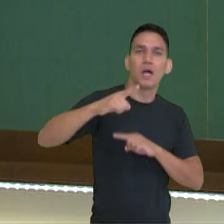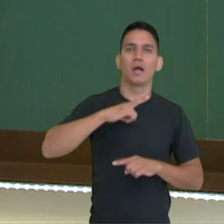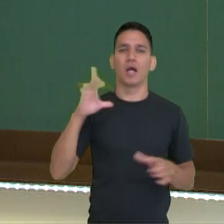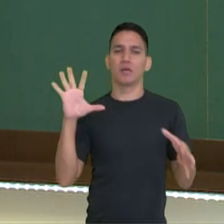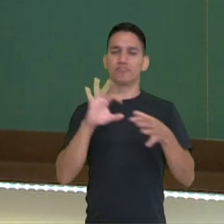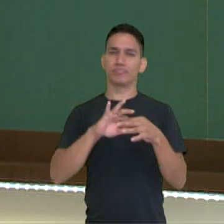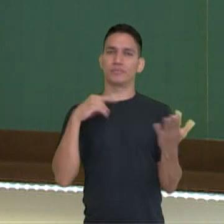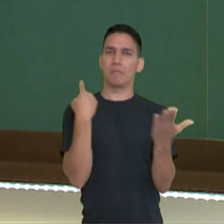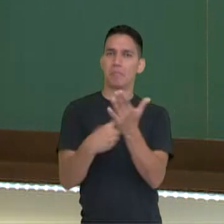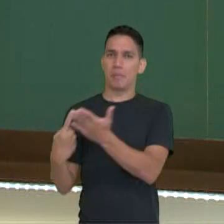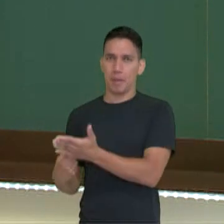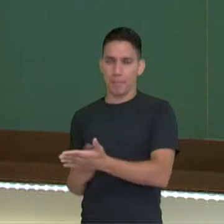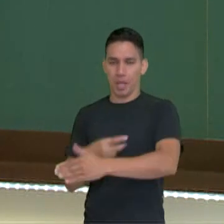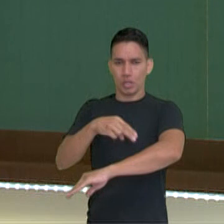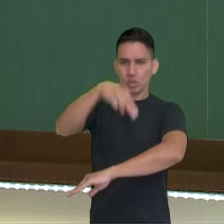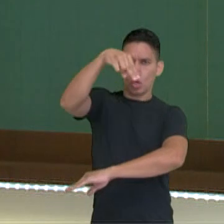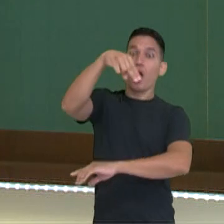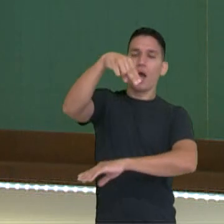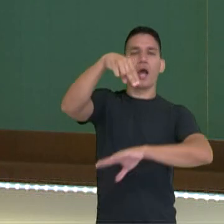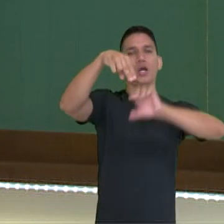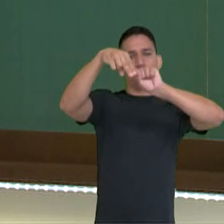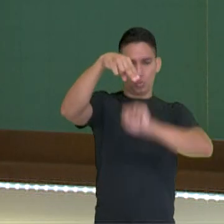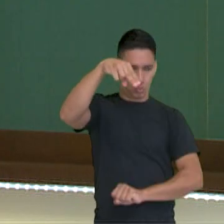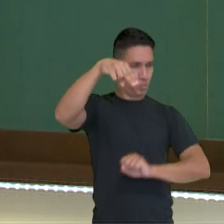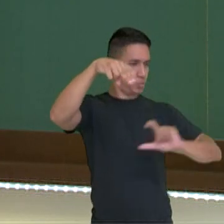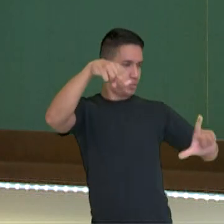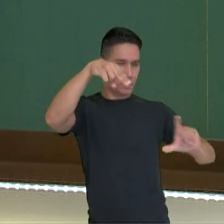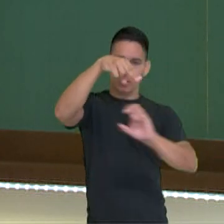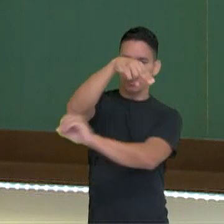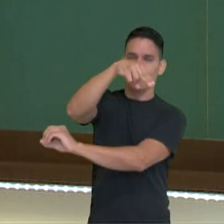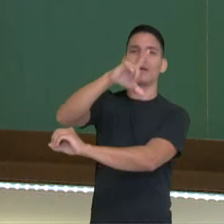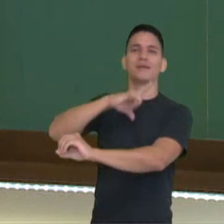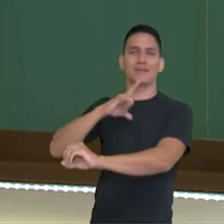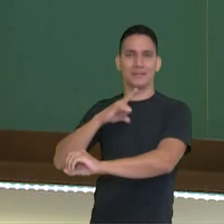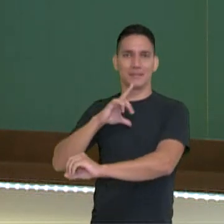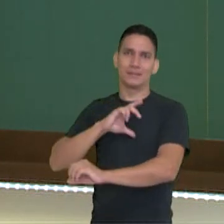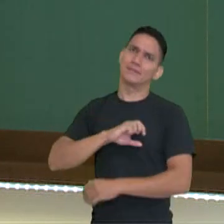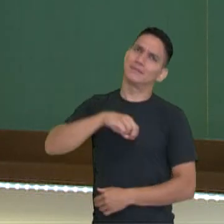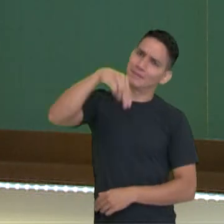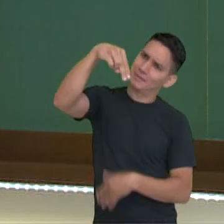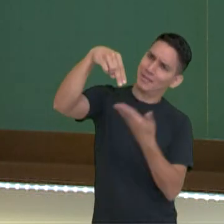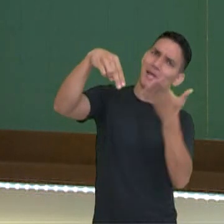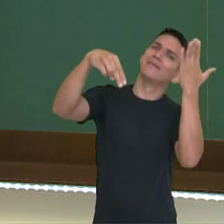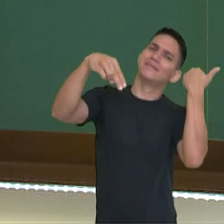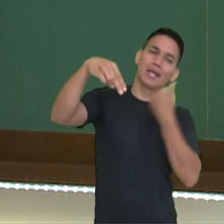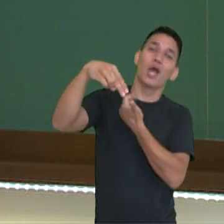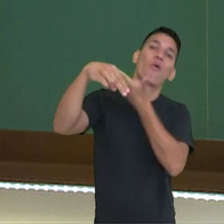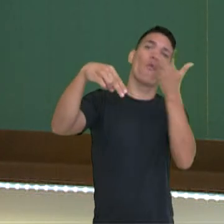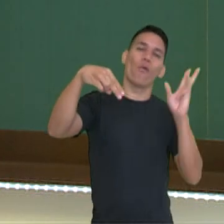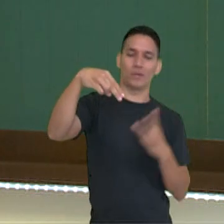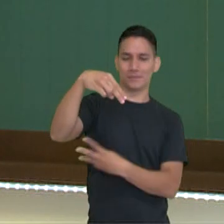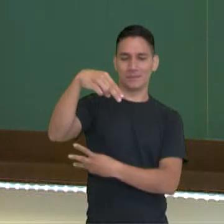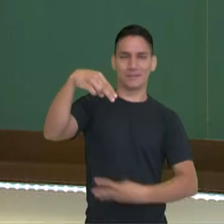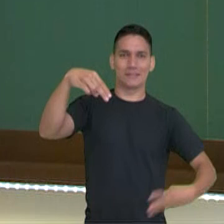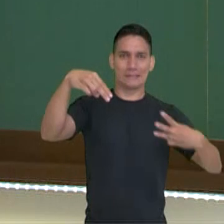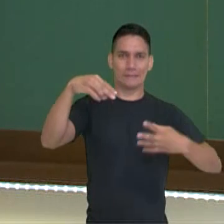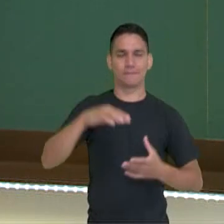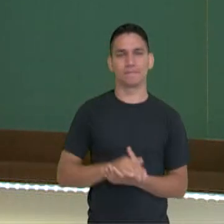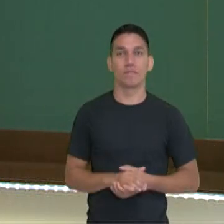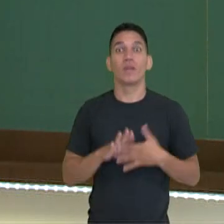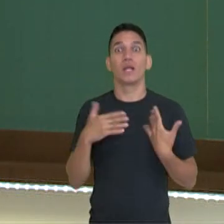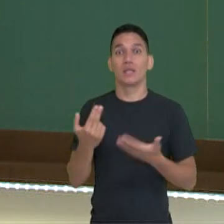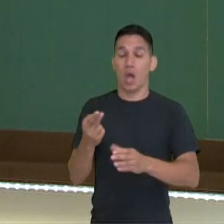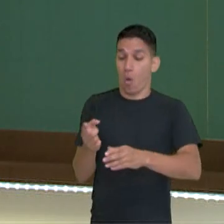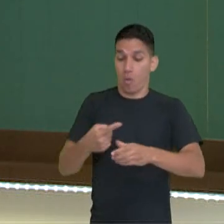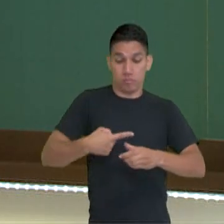outros pontos ali, descobrir onde está o norte, se estabelecem os outros 3 pontos cardeais. Então a bússola é um